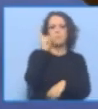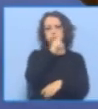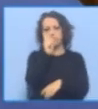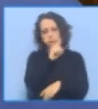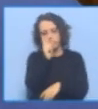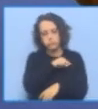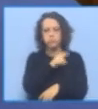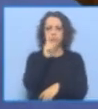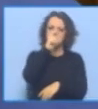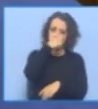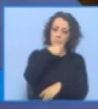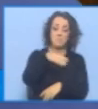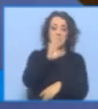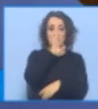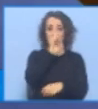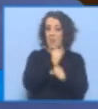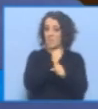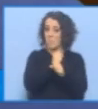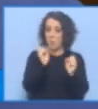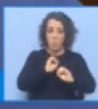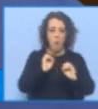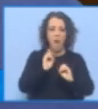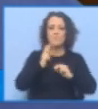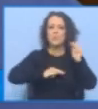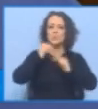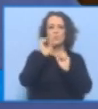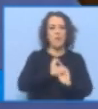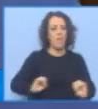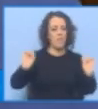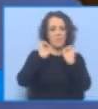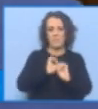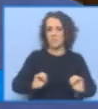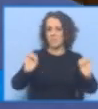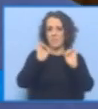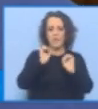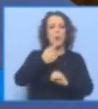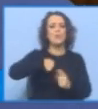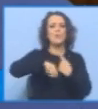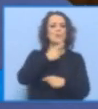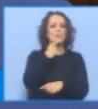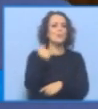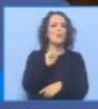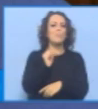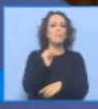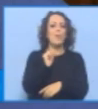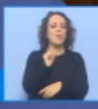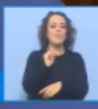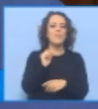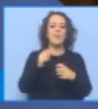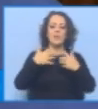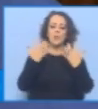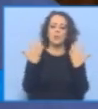Mas sem trabalho também não se constrói nada. E não podemos correr o risco de nos desintegrarmos como